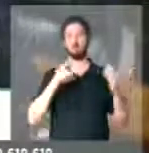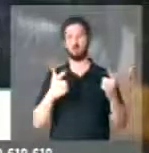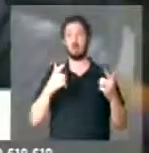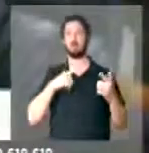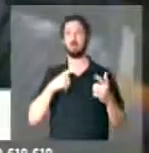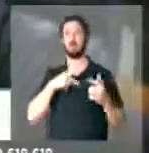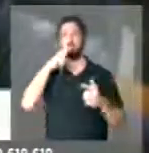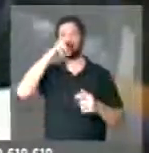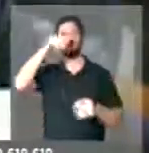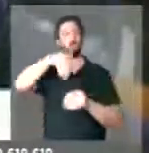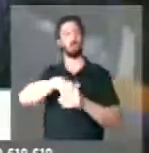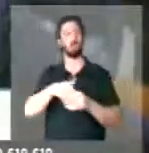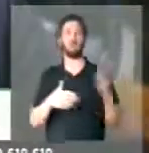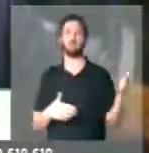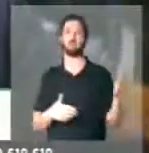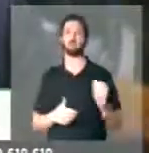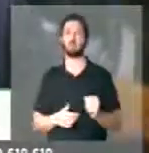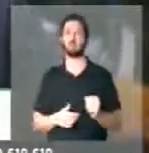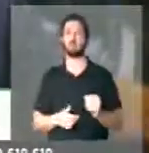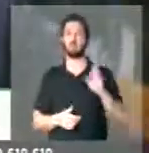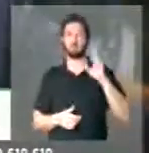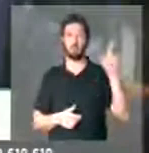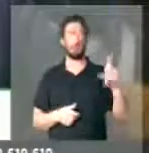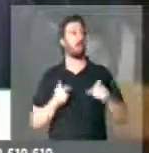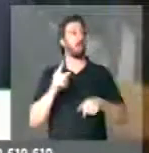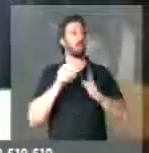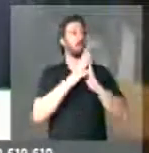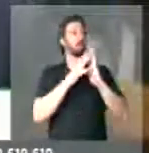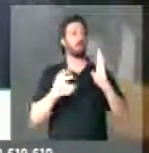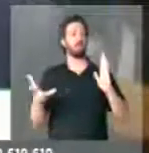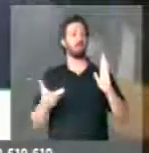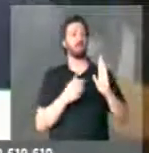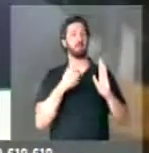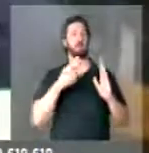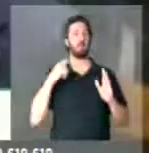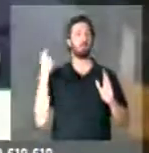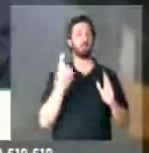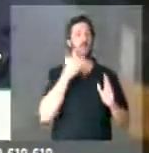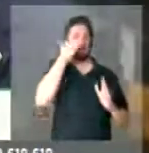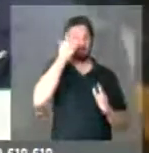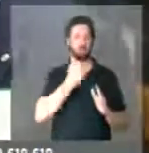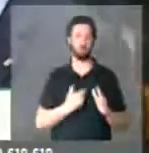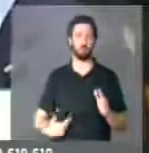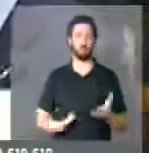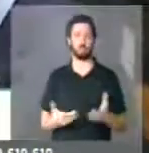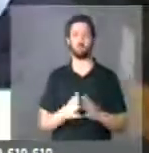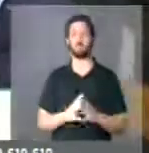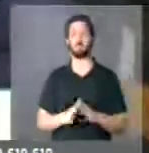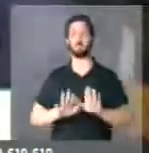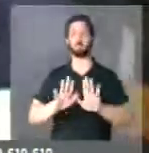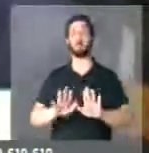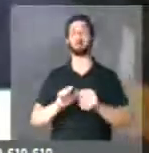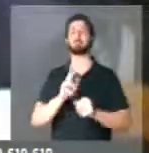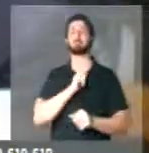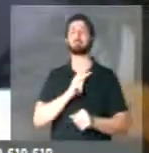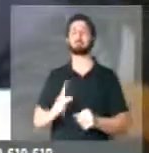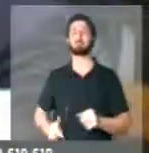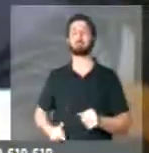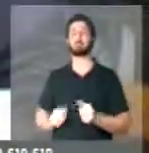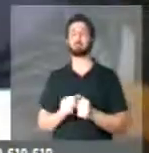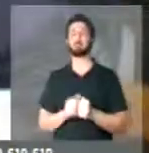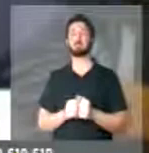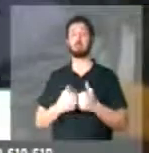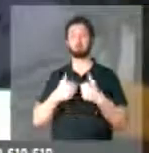teve a expressiva votação, né? Vossa Excelência é um exemplo para todos os homens públicos. Mas, presidente, eu gostaria de